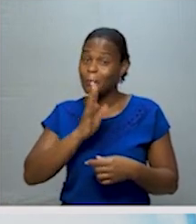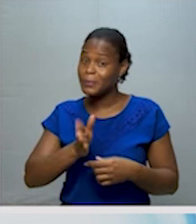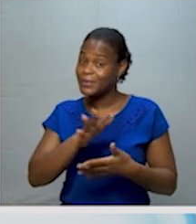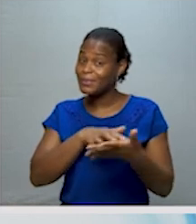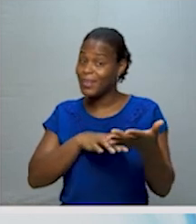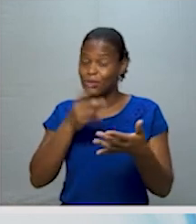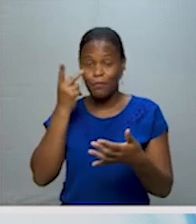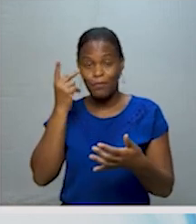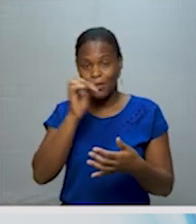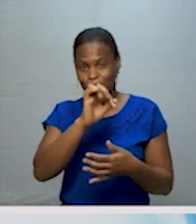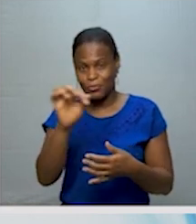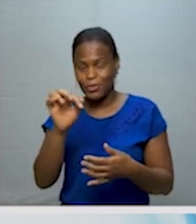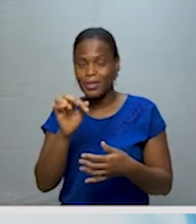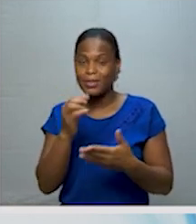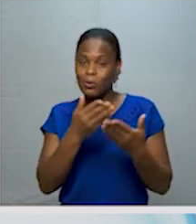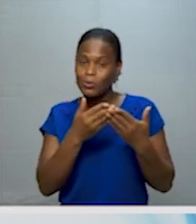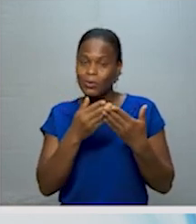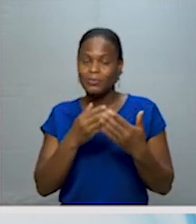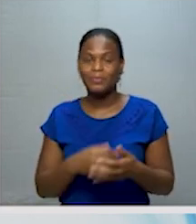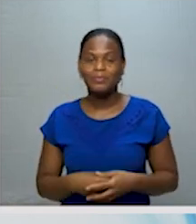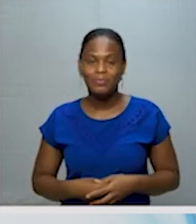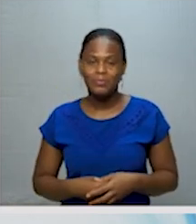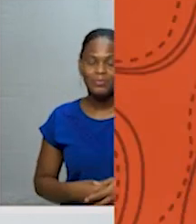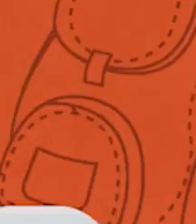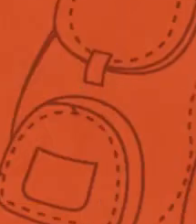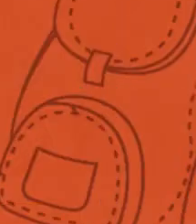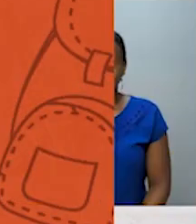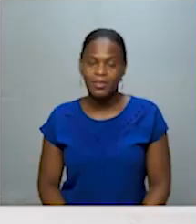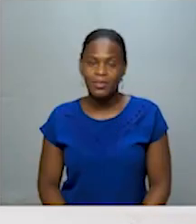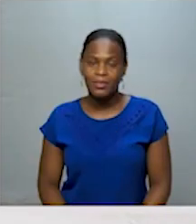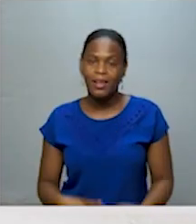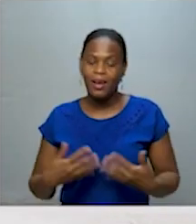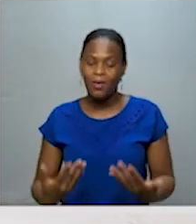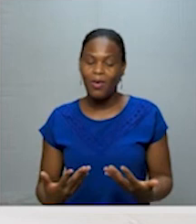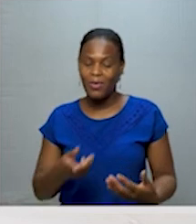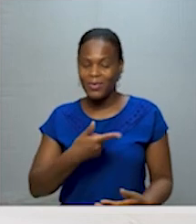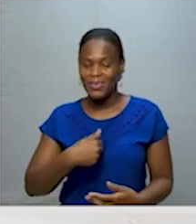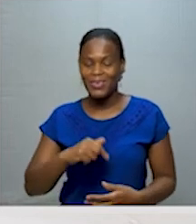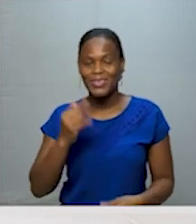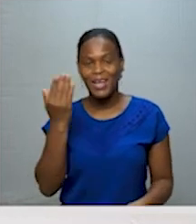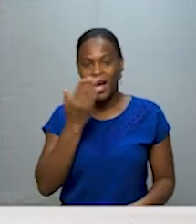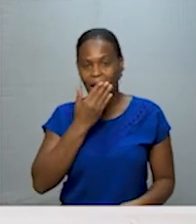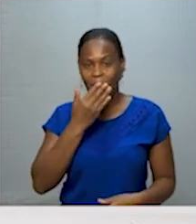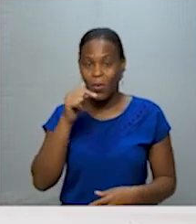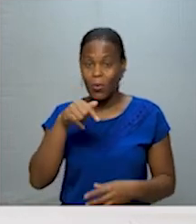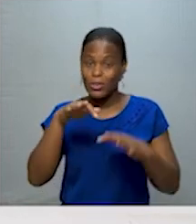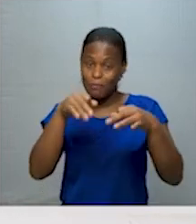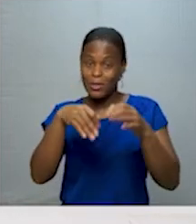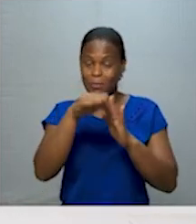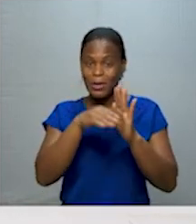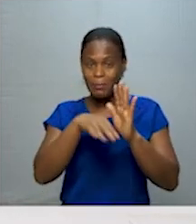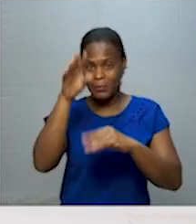desses textos na sua vida académica e estudantil. Chegamos ao fim da nossa aula de hoje